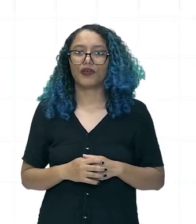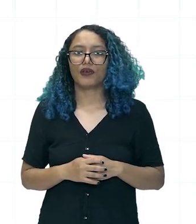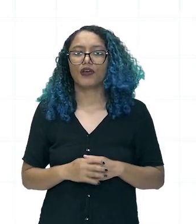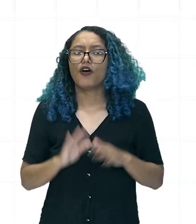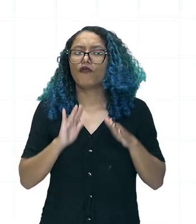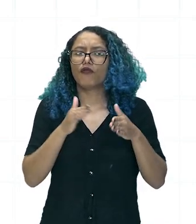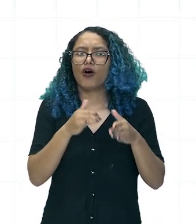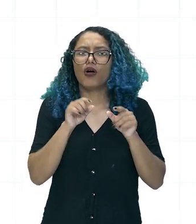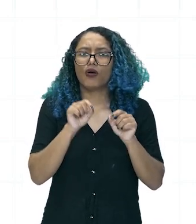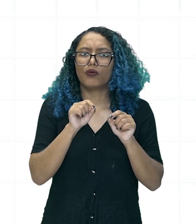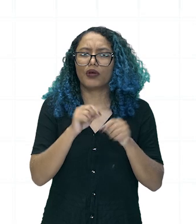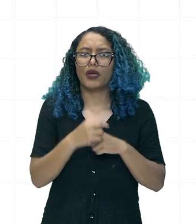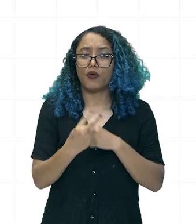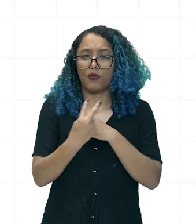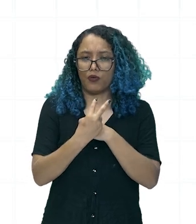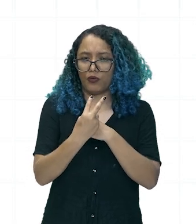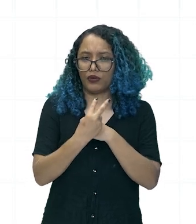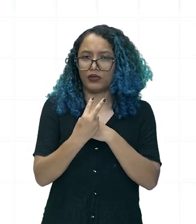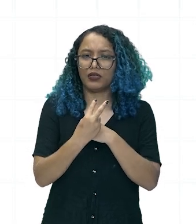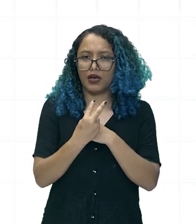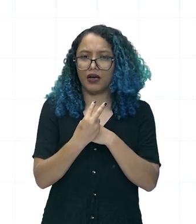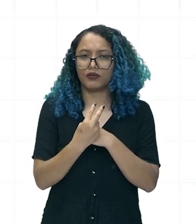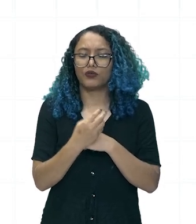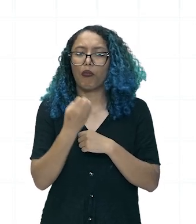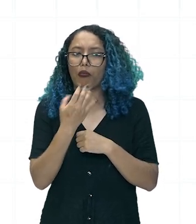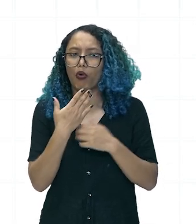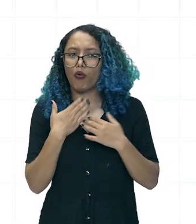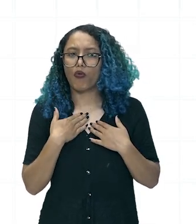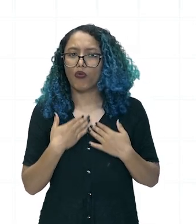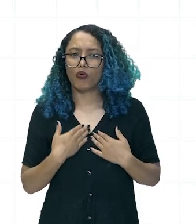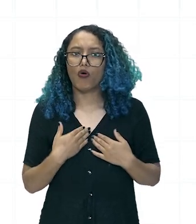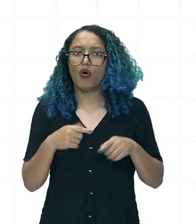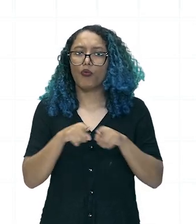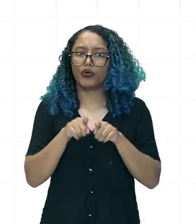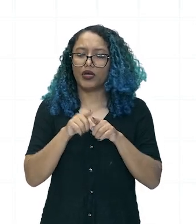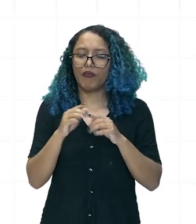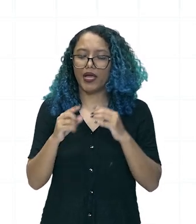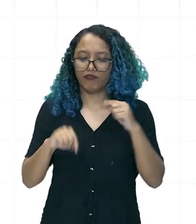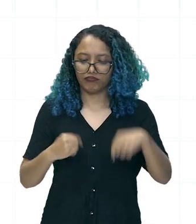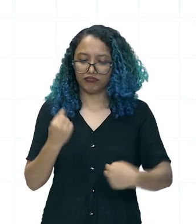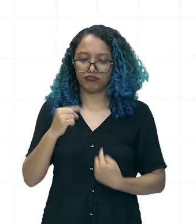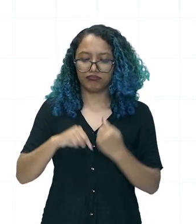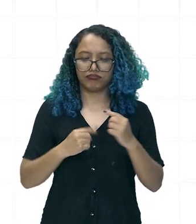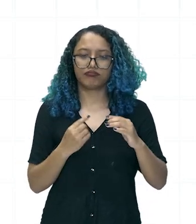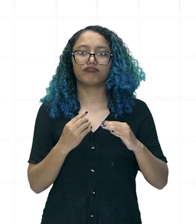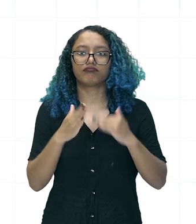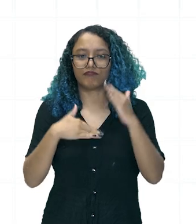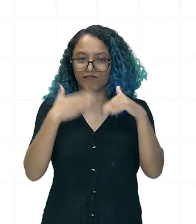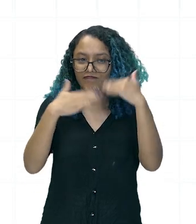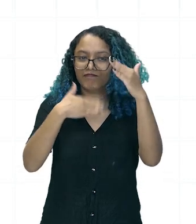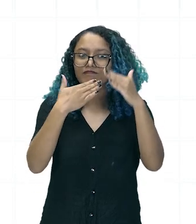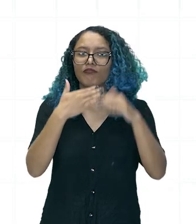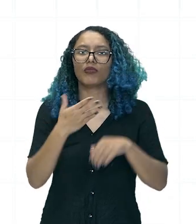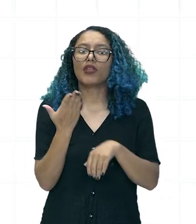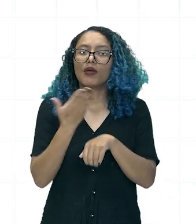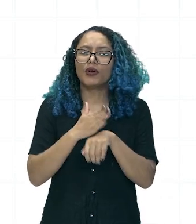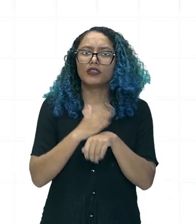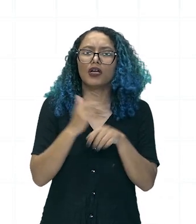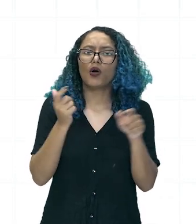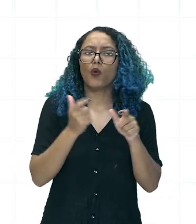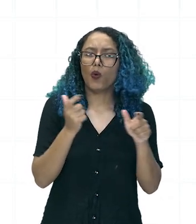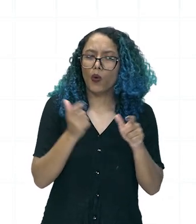para mais algumas informações. Então, olha só, a ginástica de condicionamento físico podem ser orientadas de acordo com a